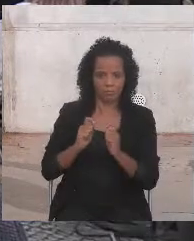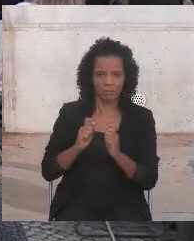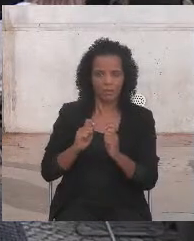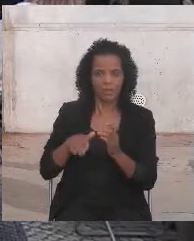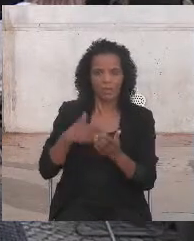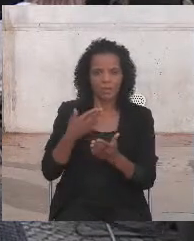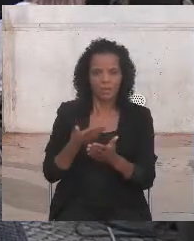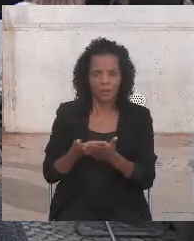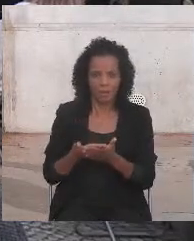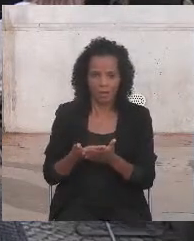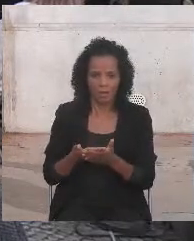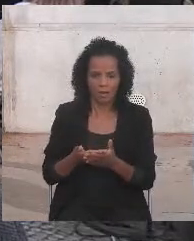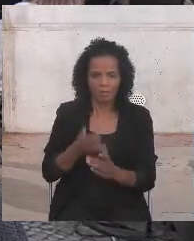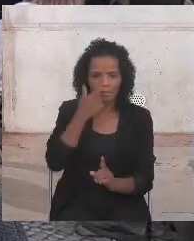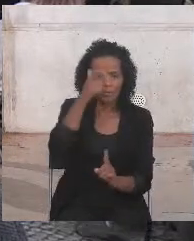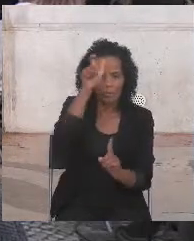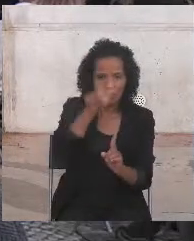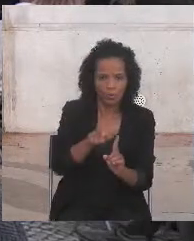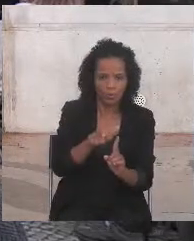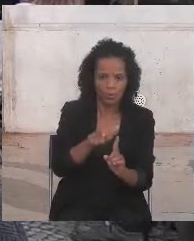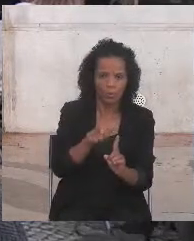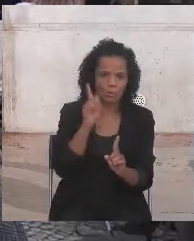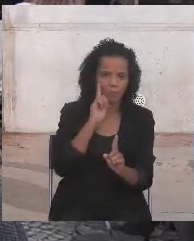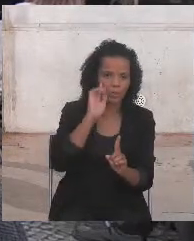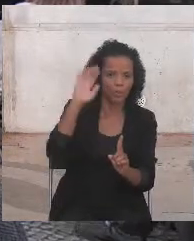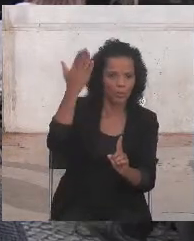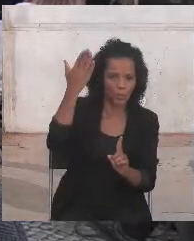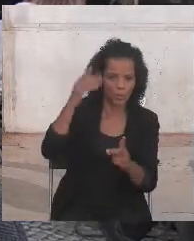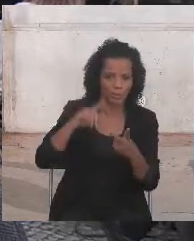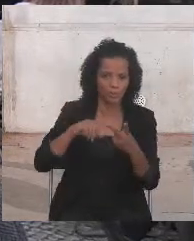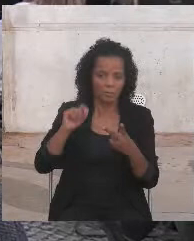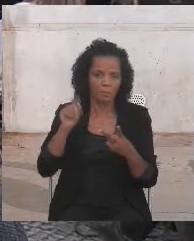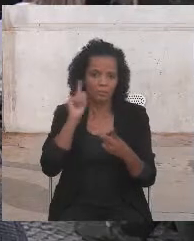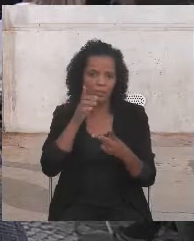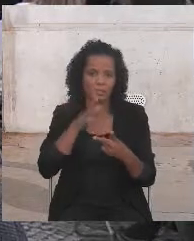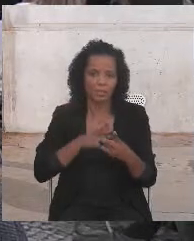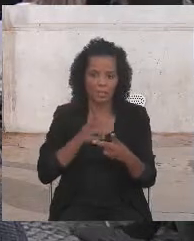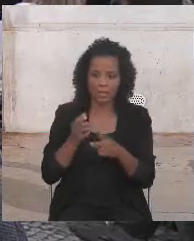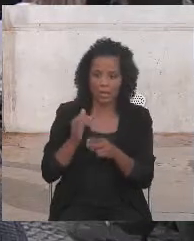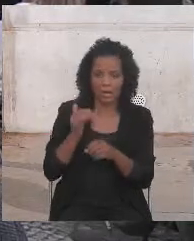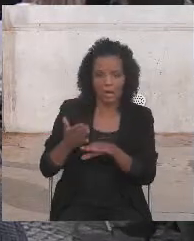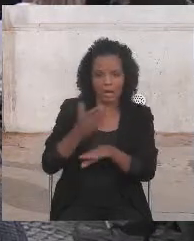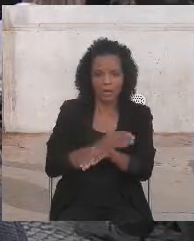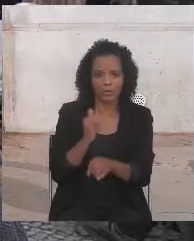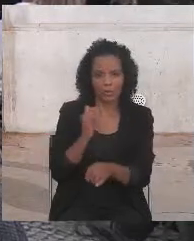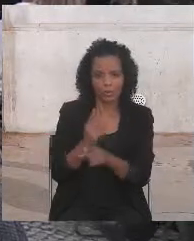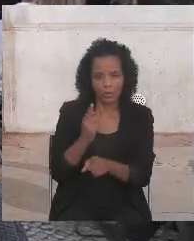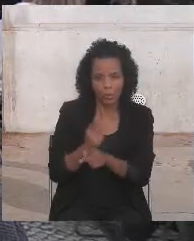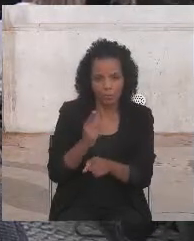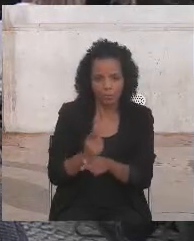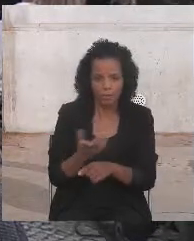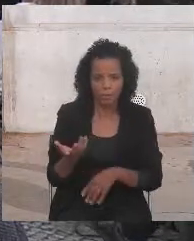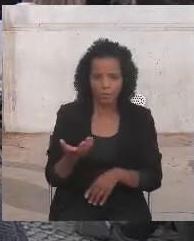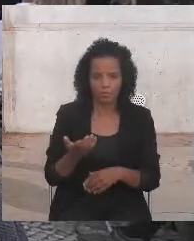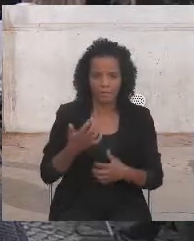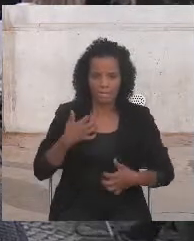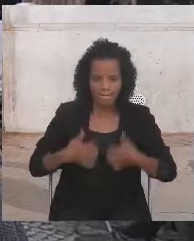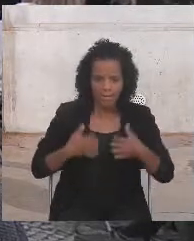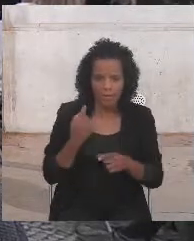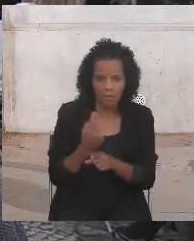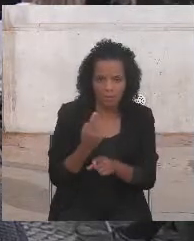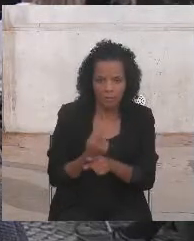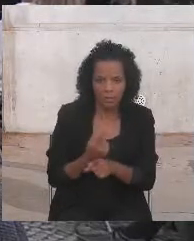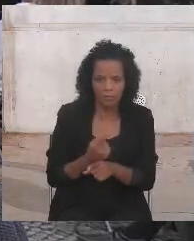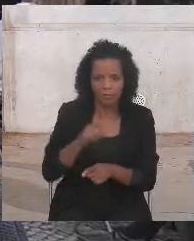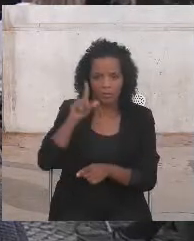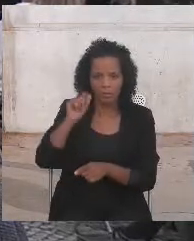pessoa. Útil para me relembrar que outros passaram pelo mesmo, que tiveram os mesmos anseios